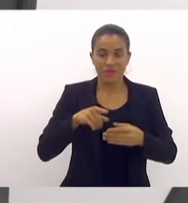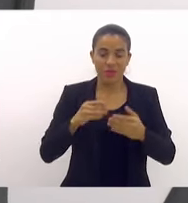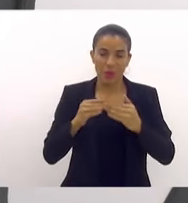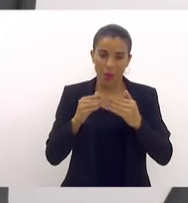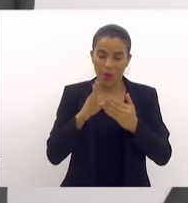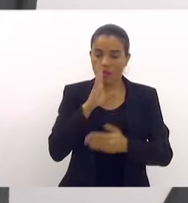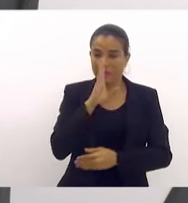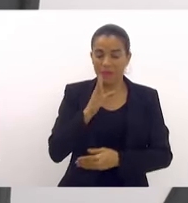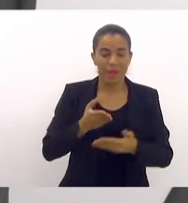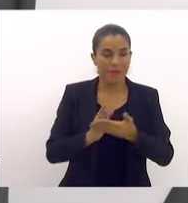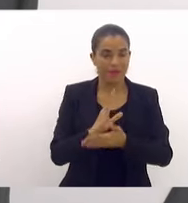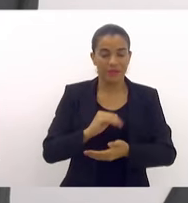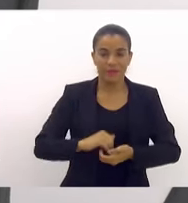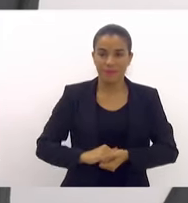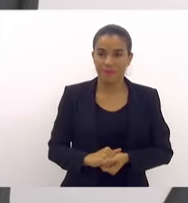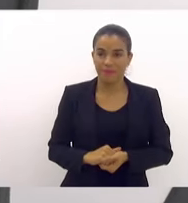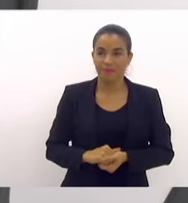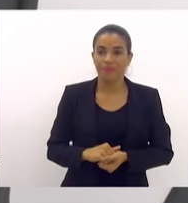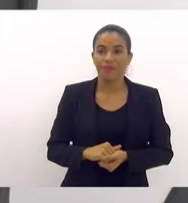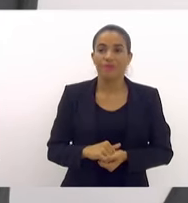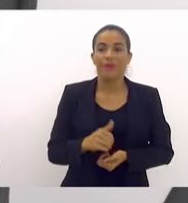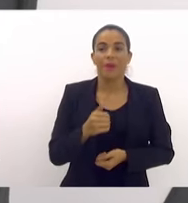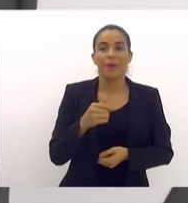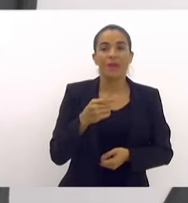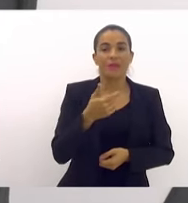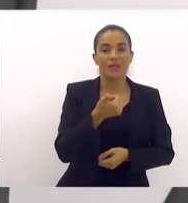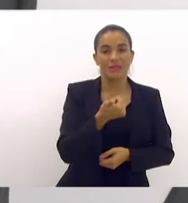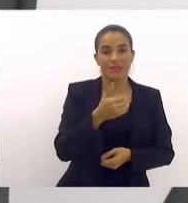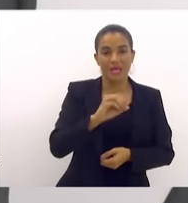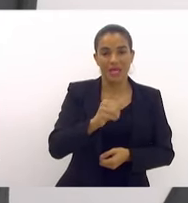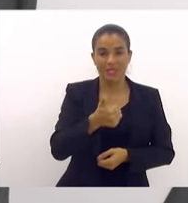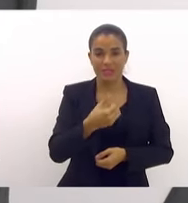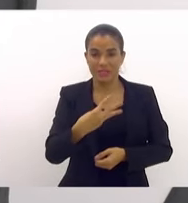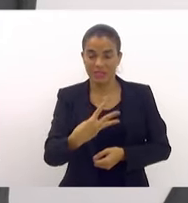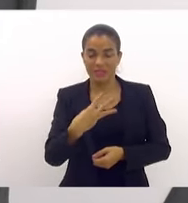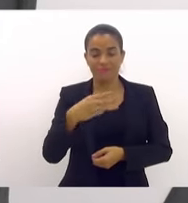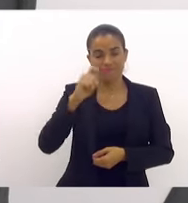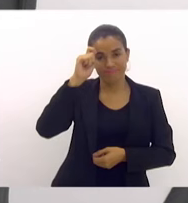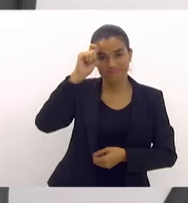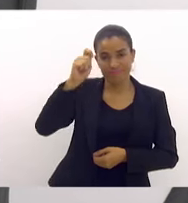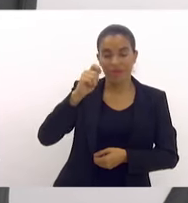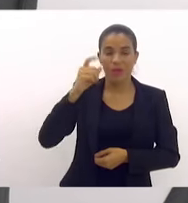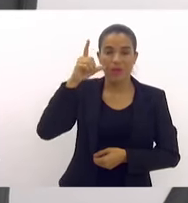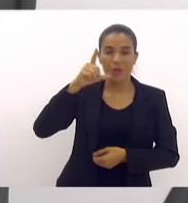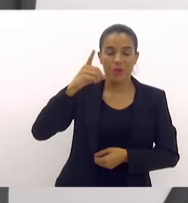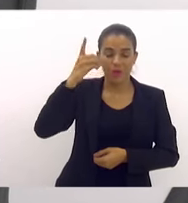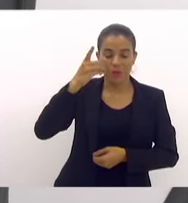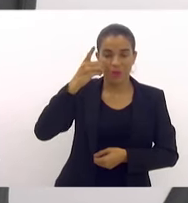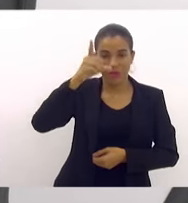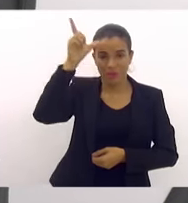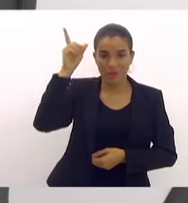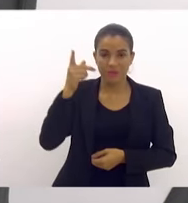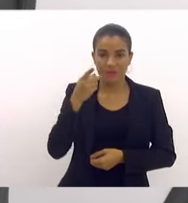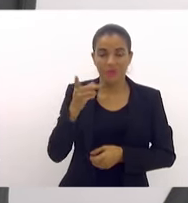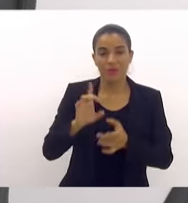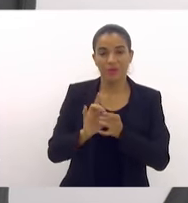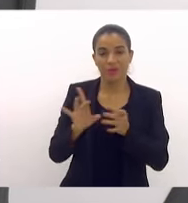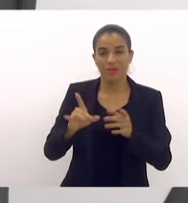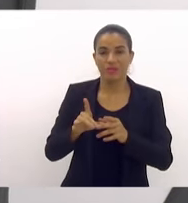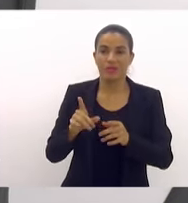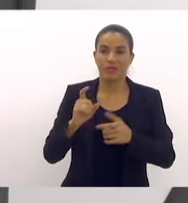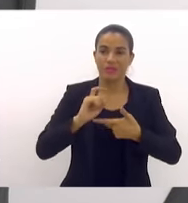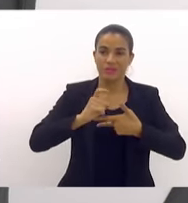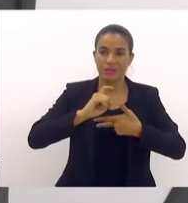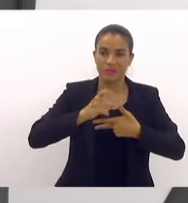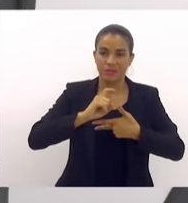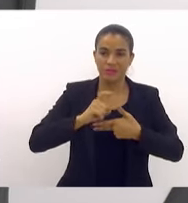aprovam permaneçam como estão, aprovado. 14 da pauta, PL 1013-19, de autoria do deputado Luiz Paulo, que autoriza o Poder Executivo a aderir nos